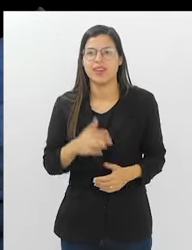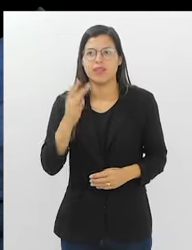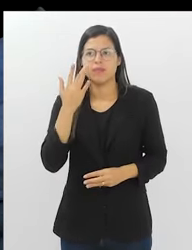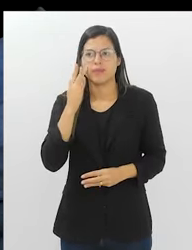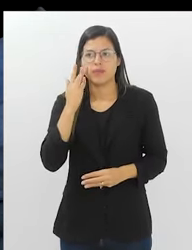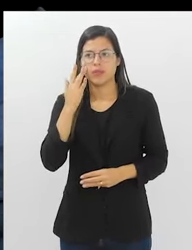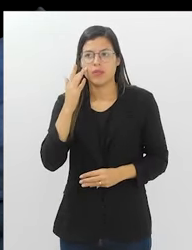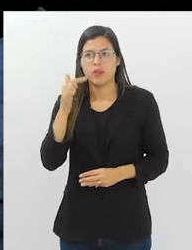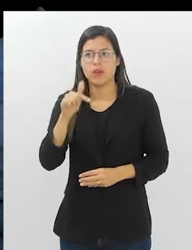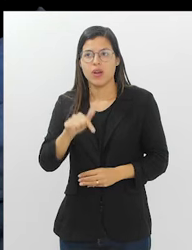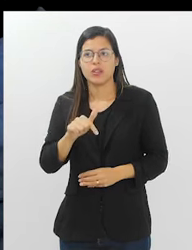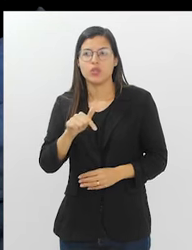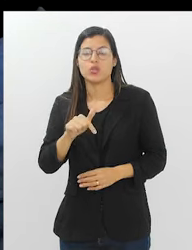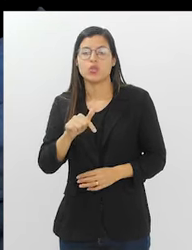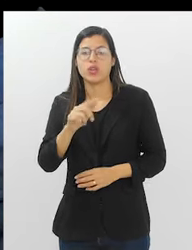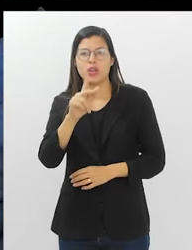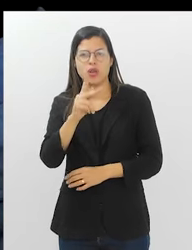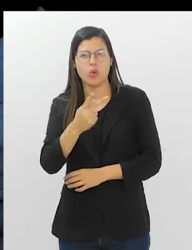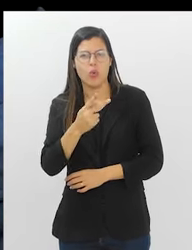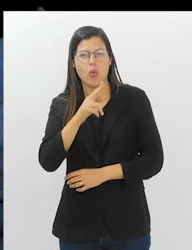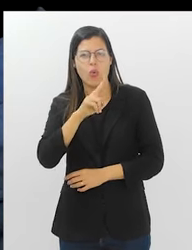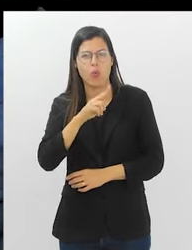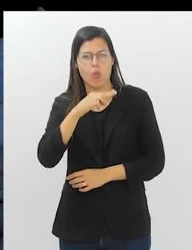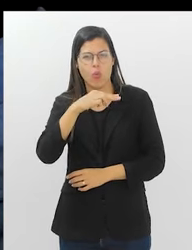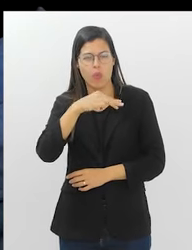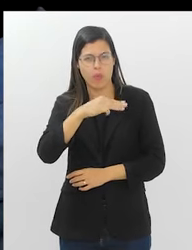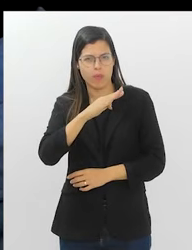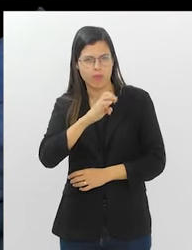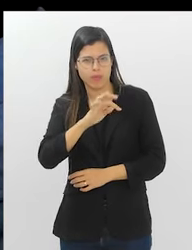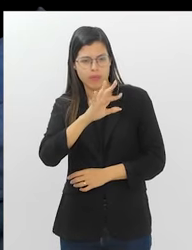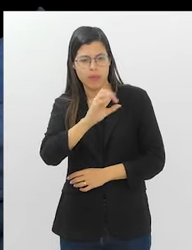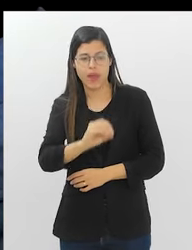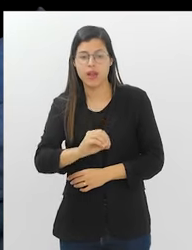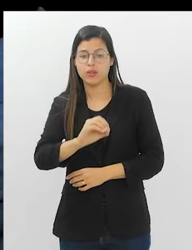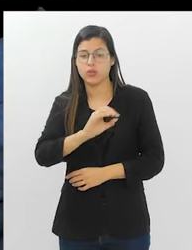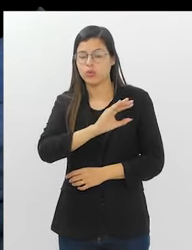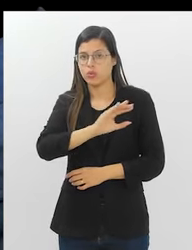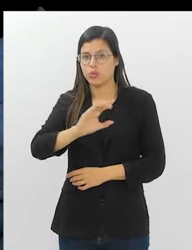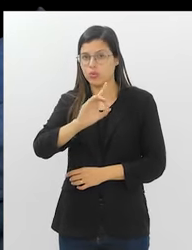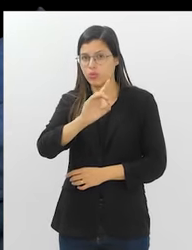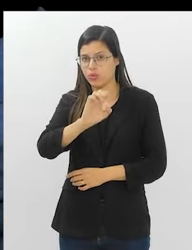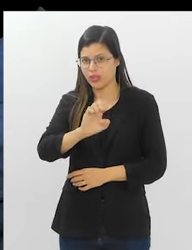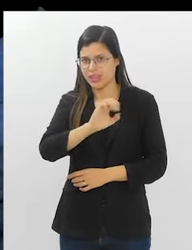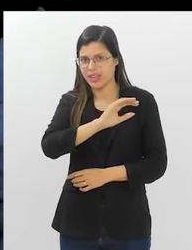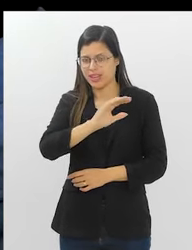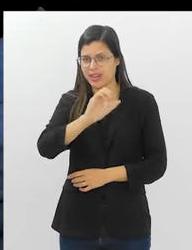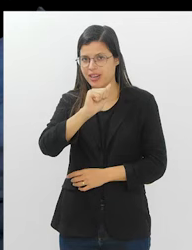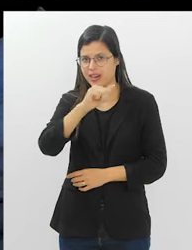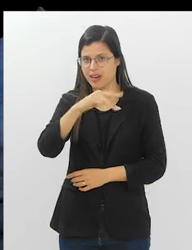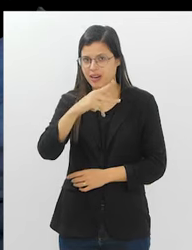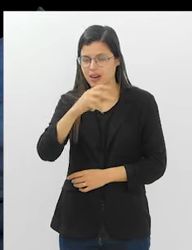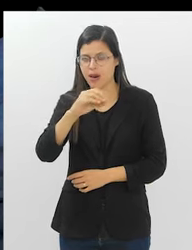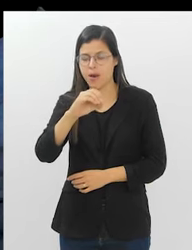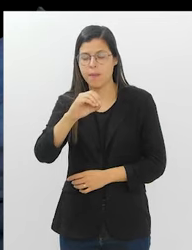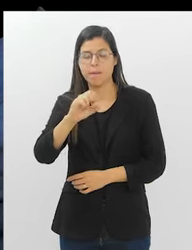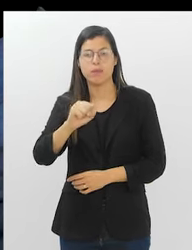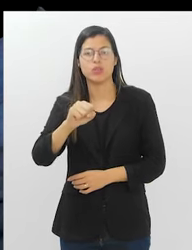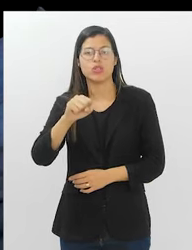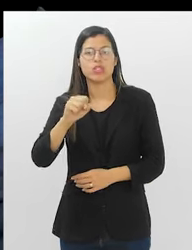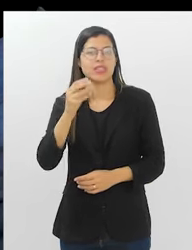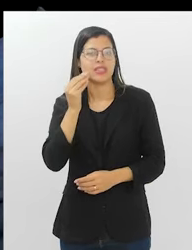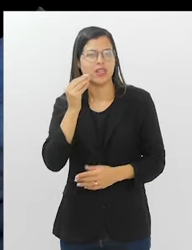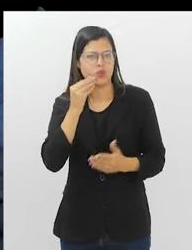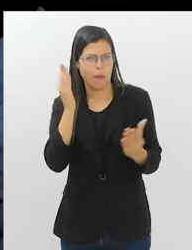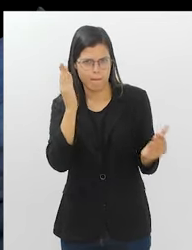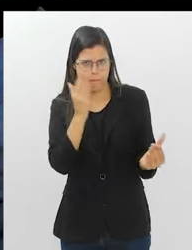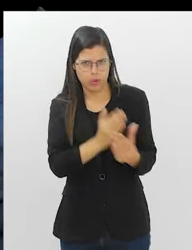acho que o espólio de Humberto de Campos tentou processar Chico Xavier pelos Verdade. livros que ele